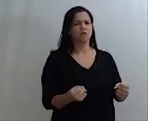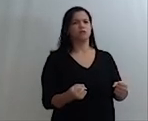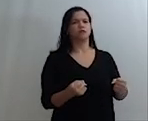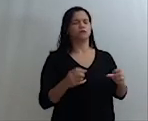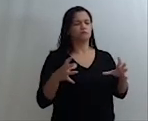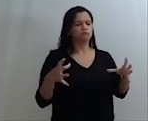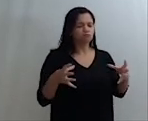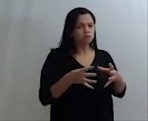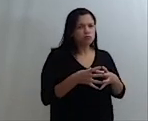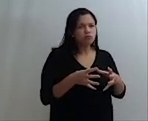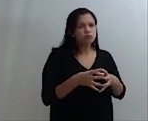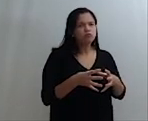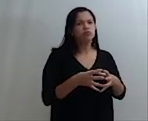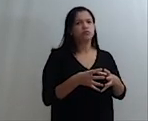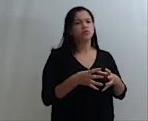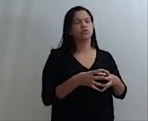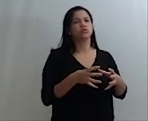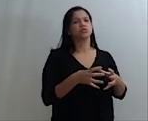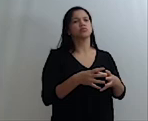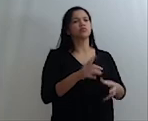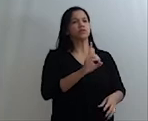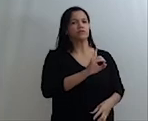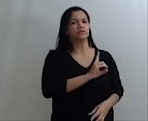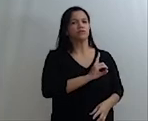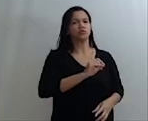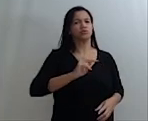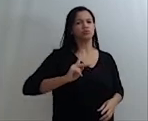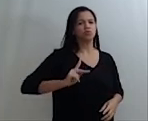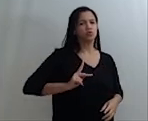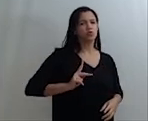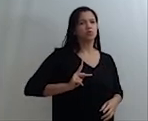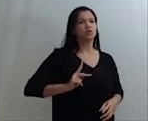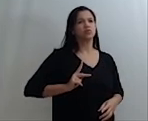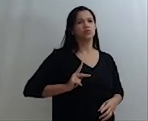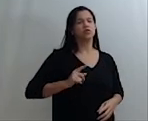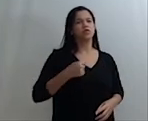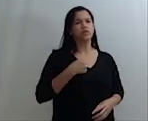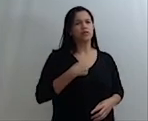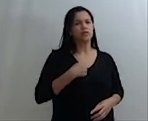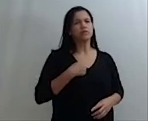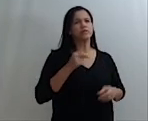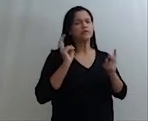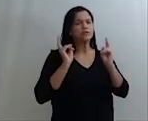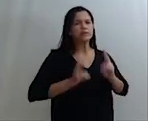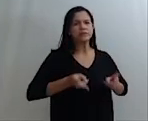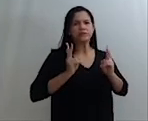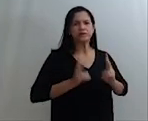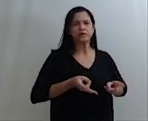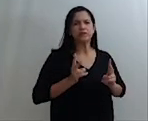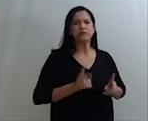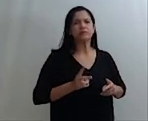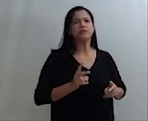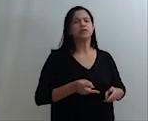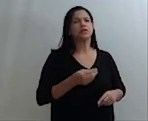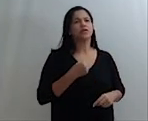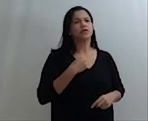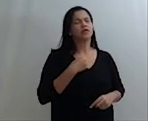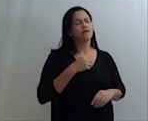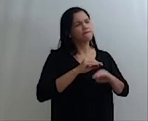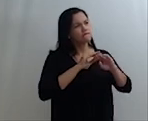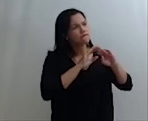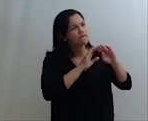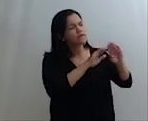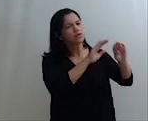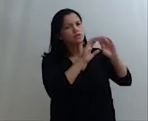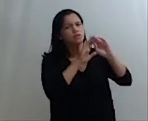incentivo bastante tanto eh sempre que tenho possibilidade procuro falar com a defensoria